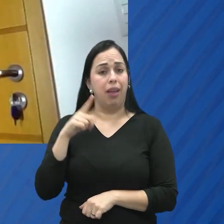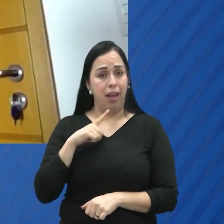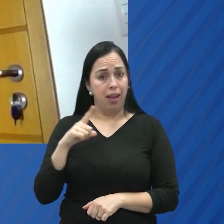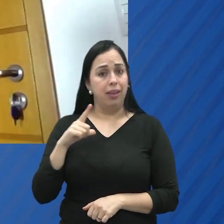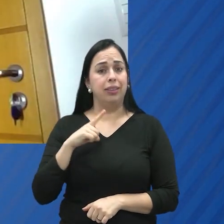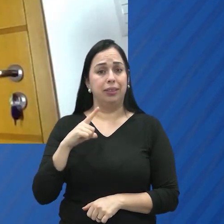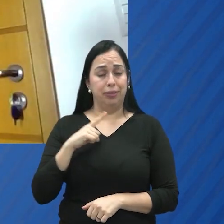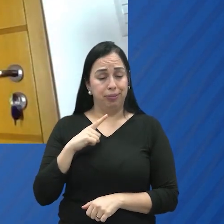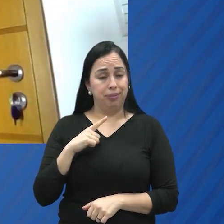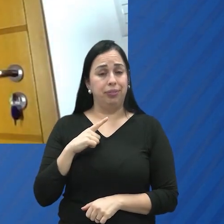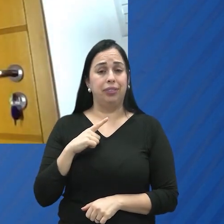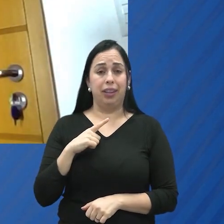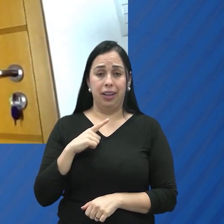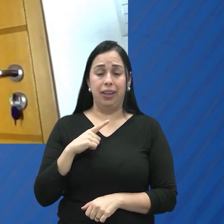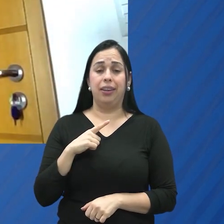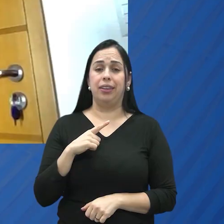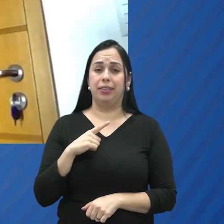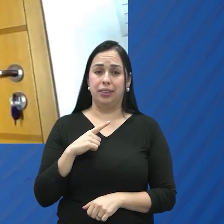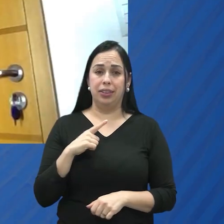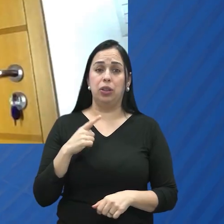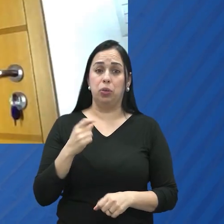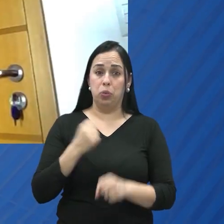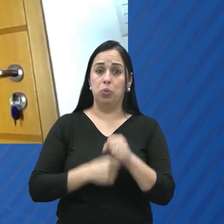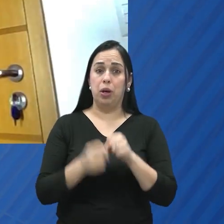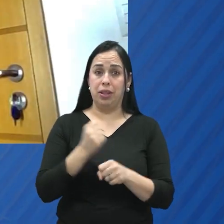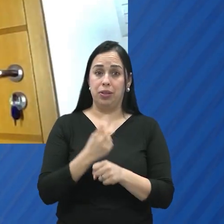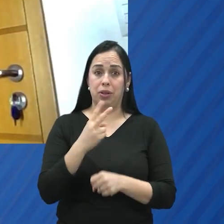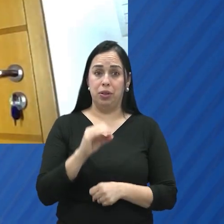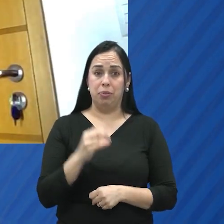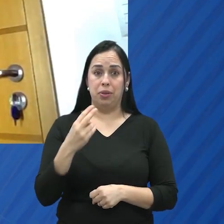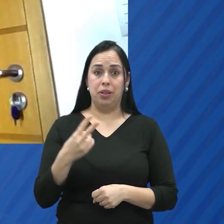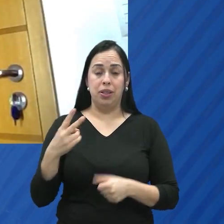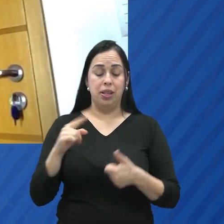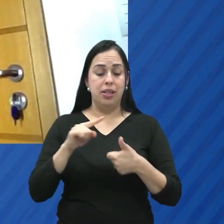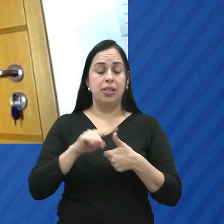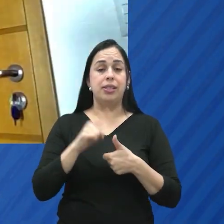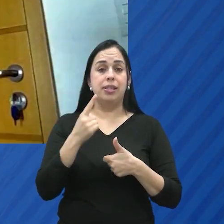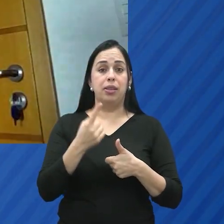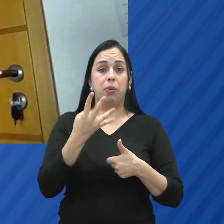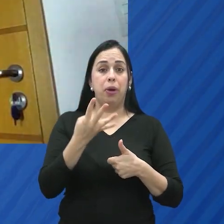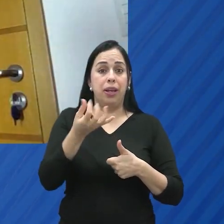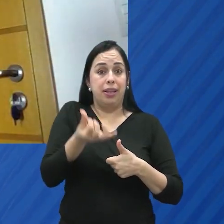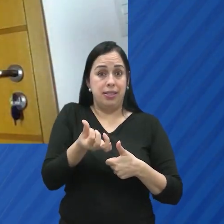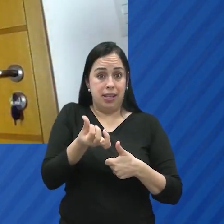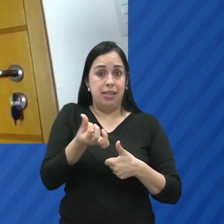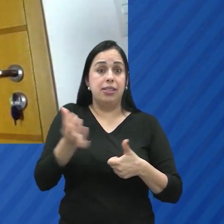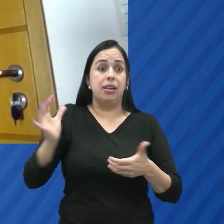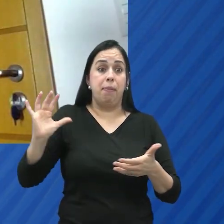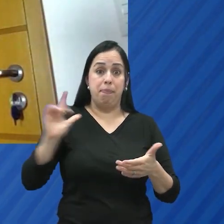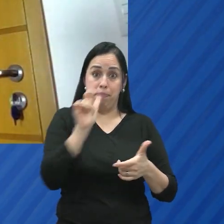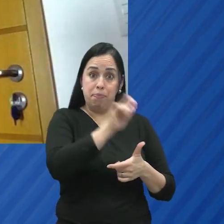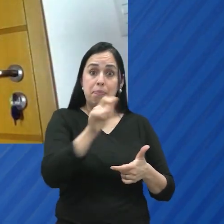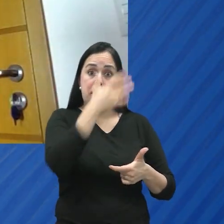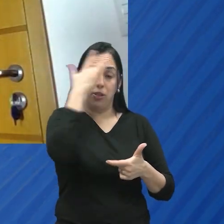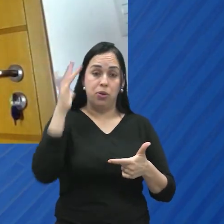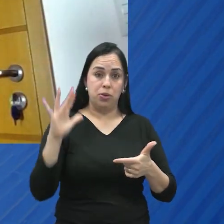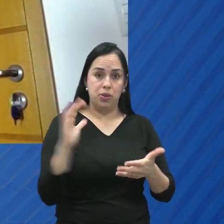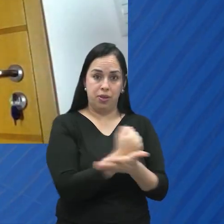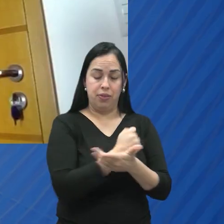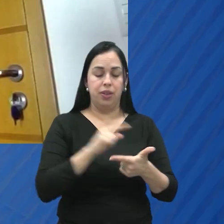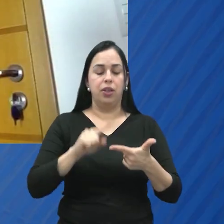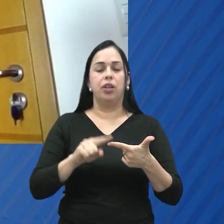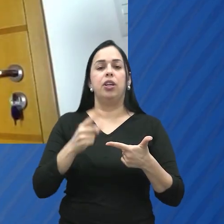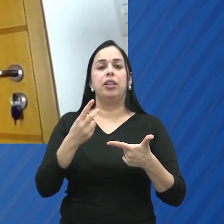coisa. No estado de São Paulo a situação não é diferente, né? Em 2022 a gente teve 146 trabalhadores resgatados,